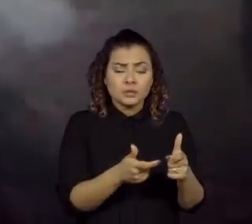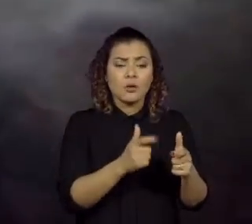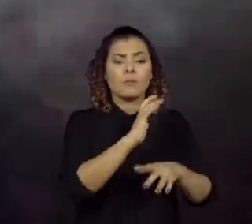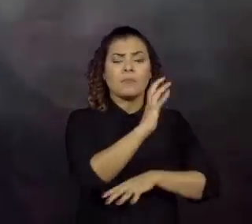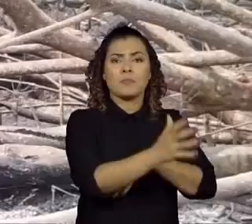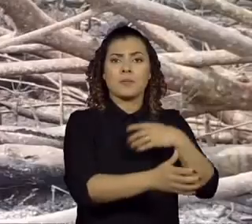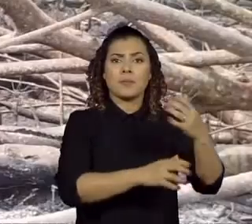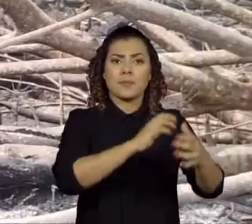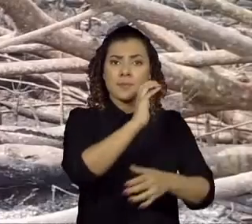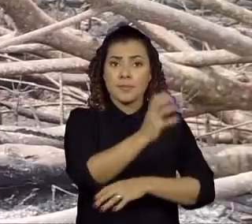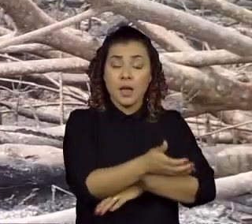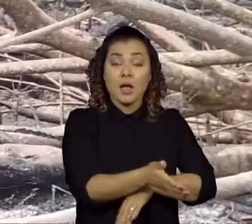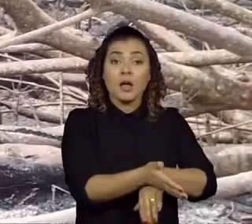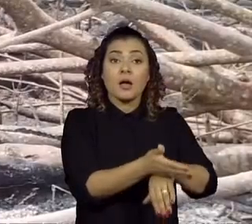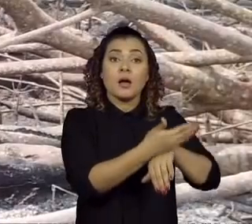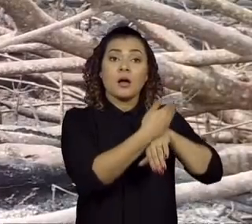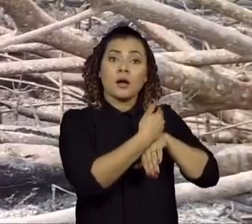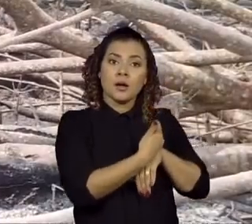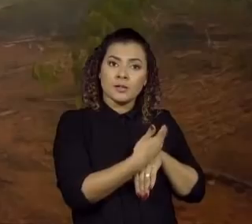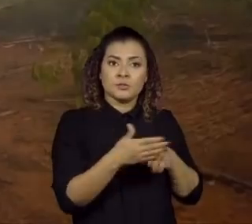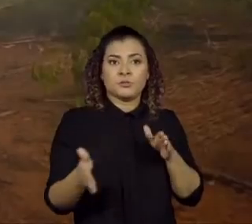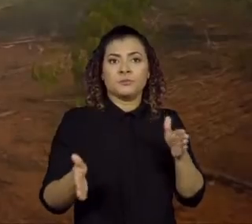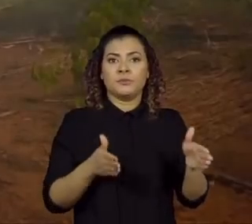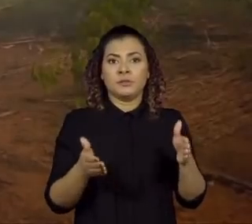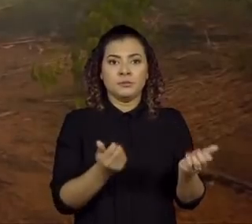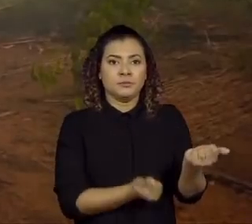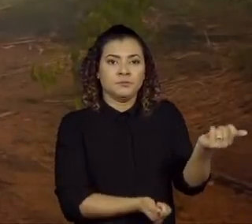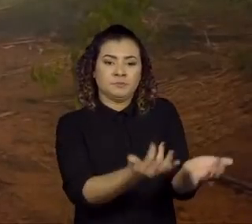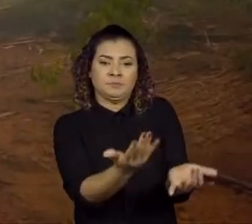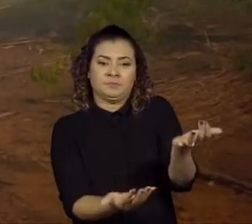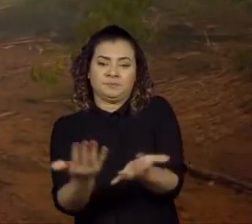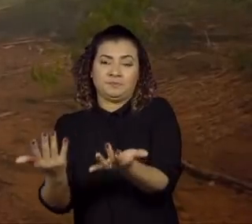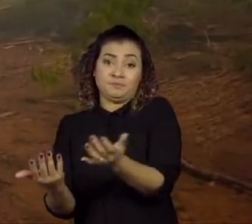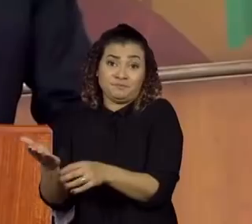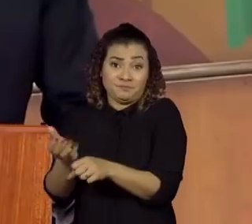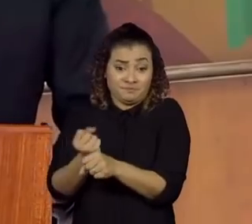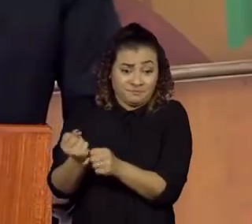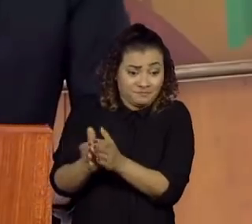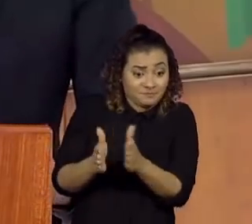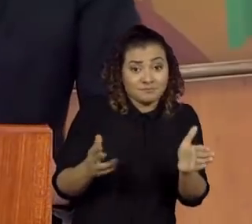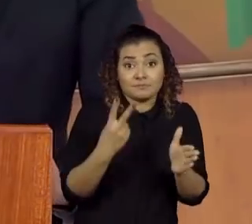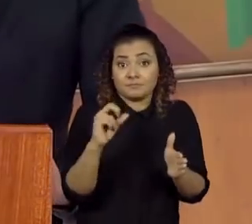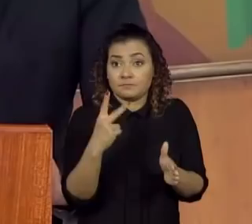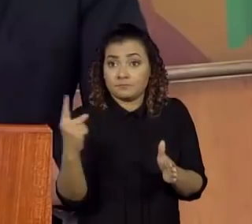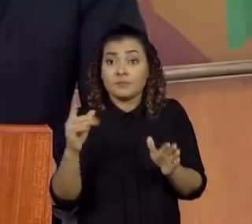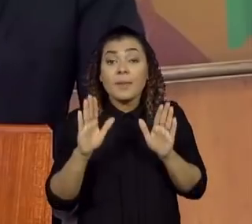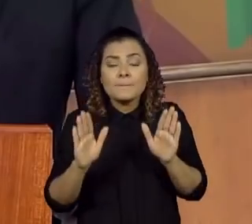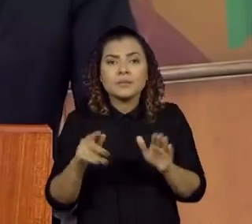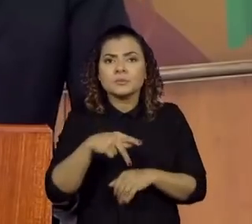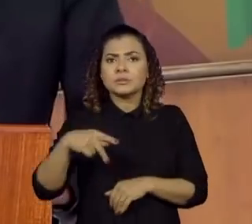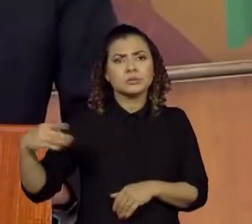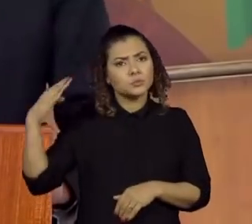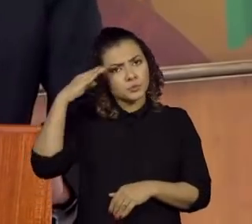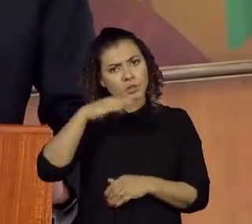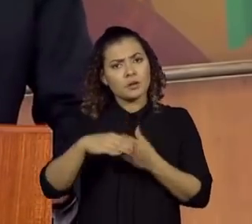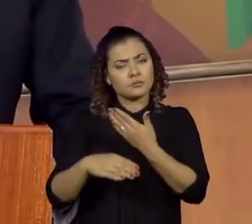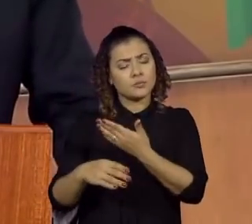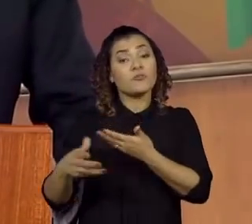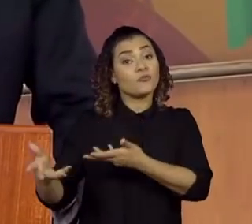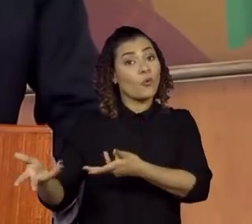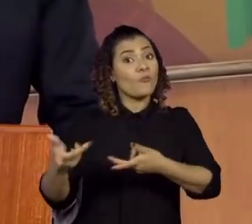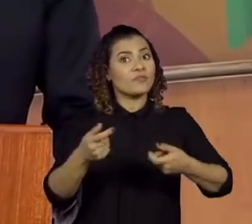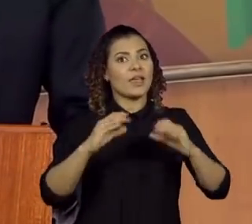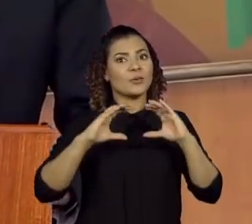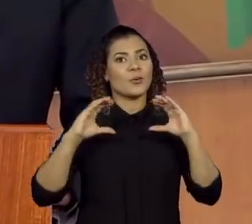desmatamento antes do fim da temporada de queimadas deste ano. O presidente Jair Bolsonaro foi